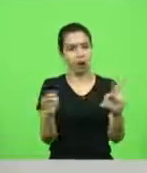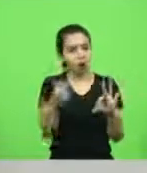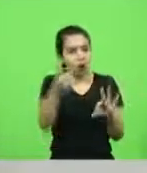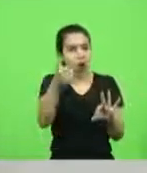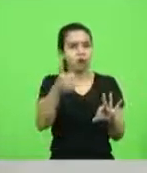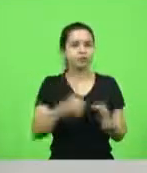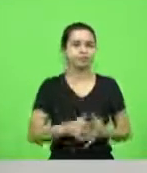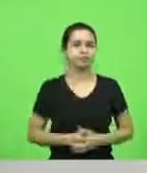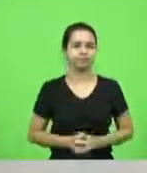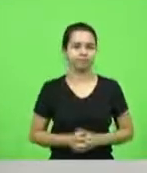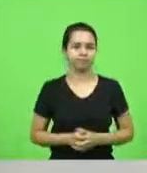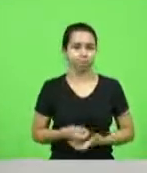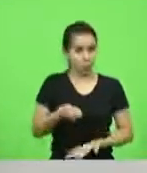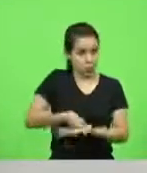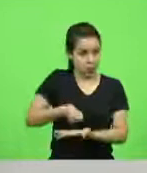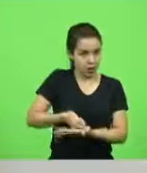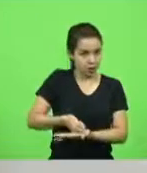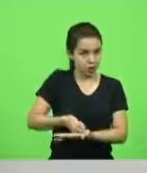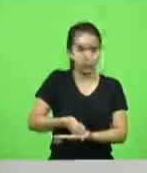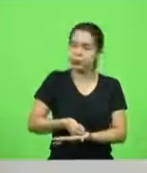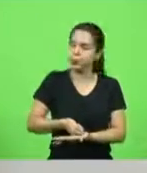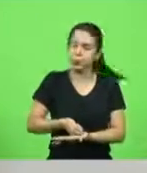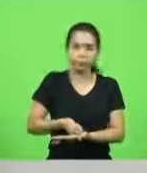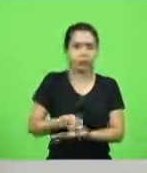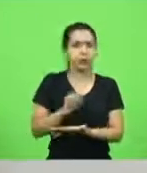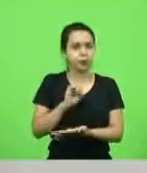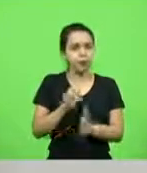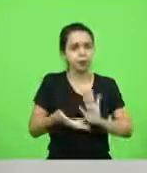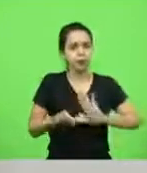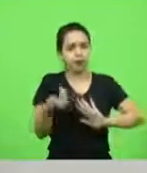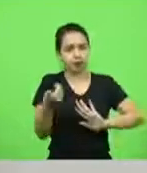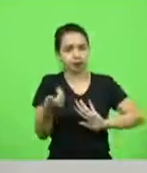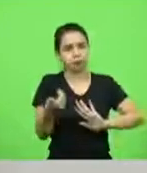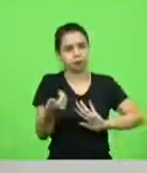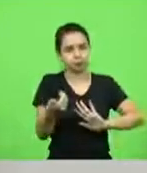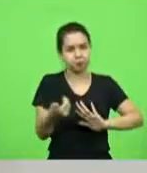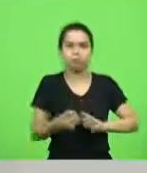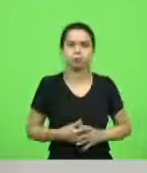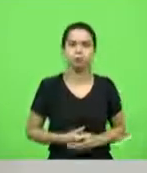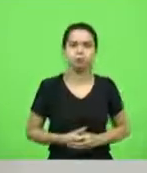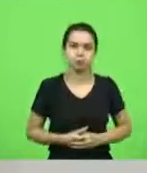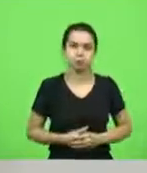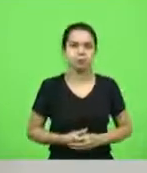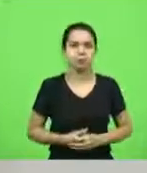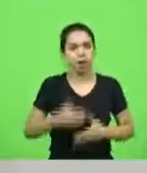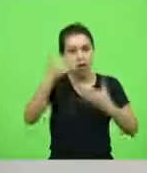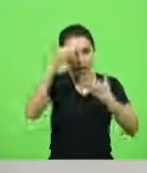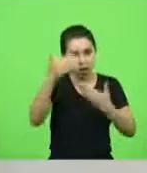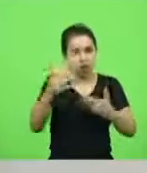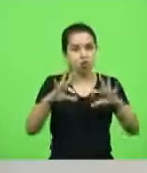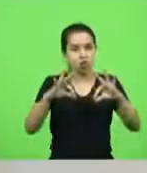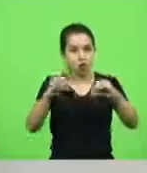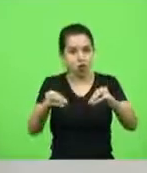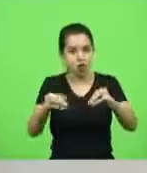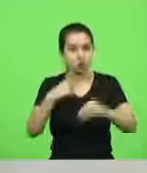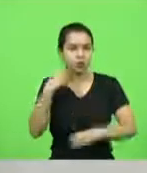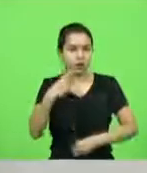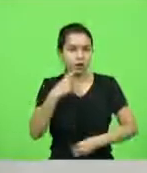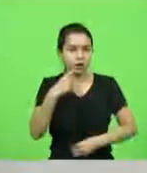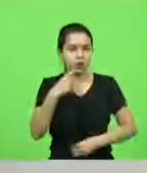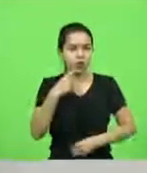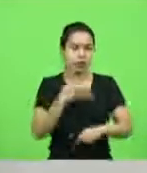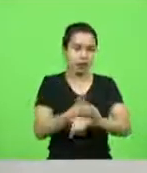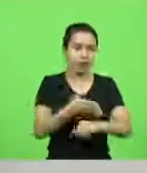que detalhe não era obrigatória a simplesmente para ser retirado da folha então eu agradeço a todos os deputados que fizeram membro da